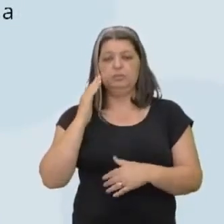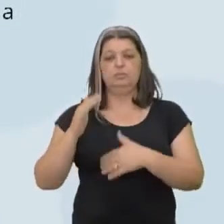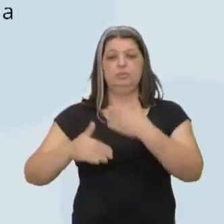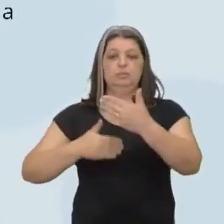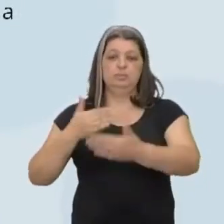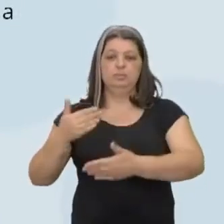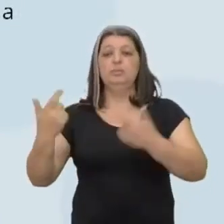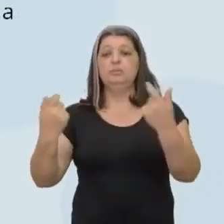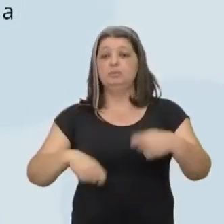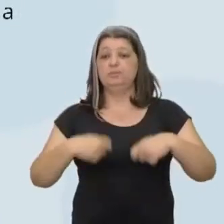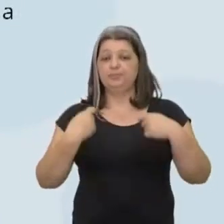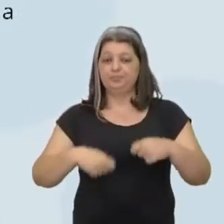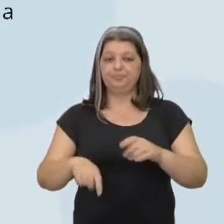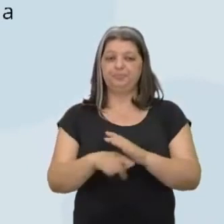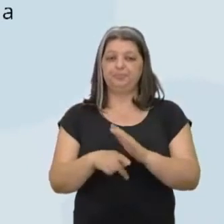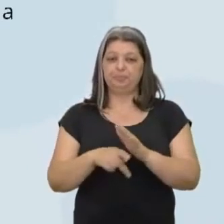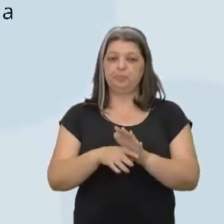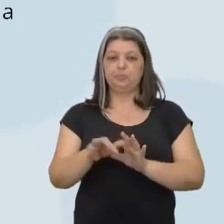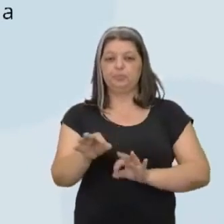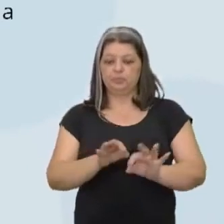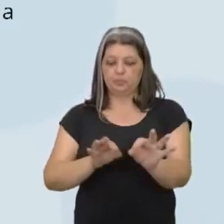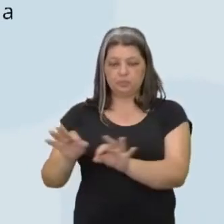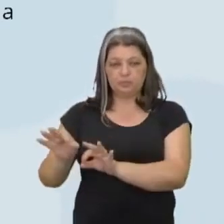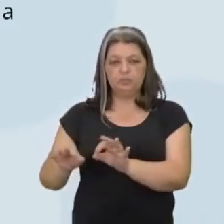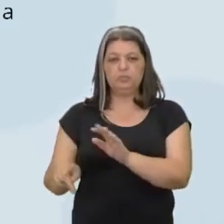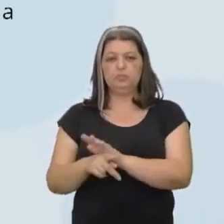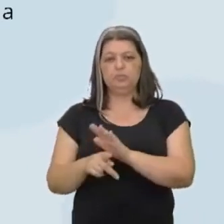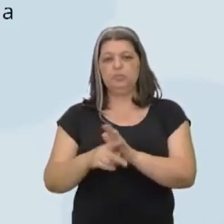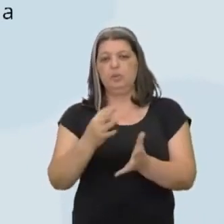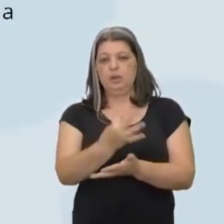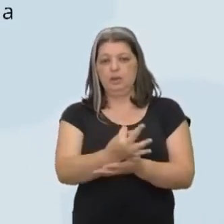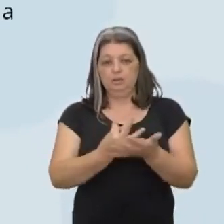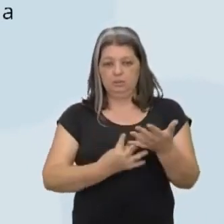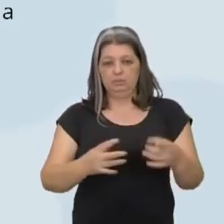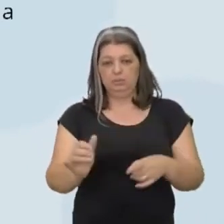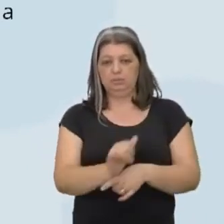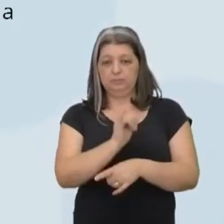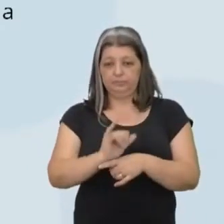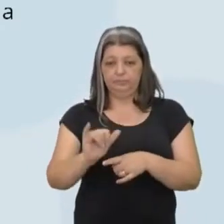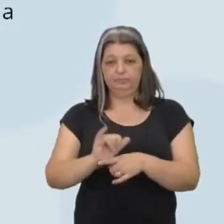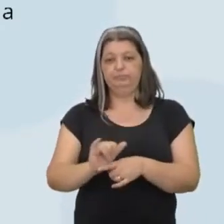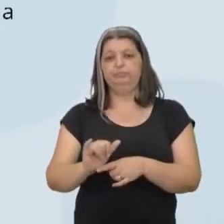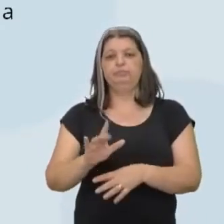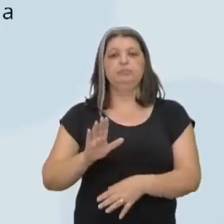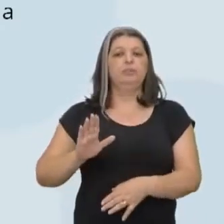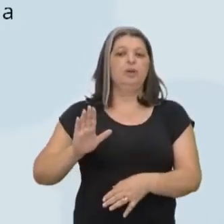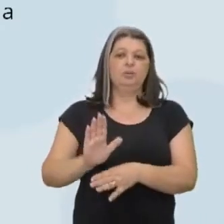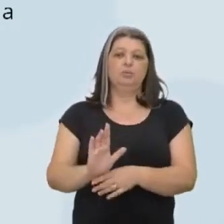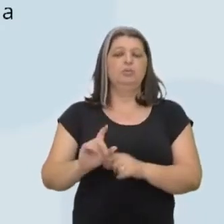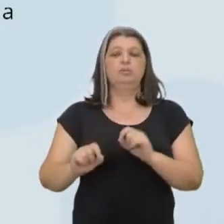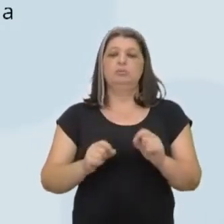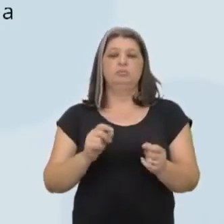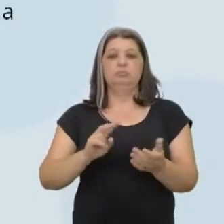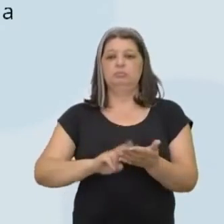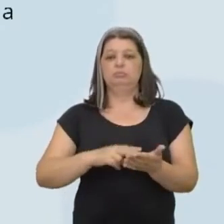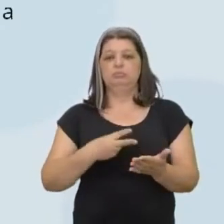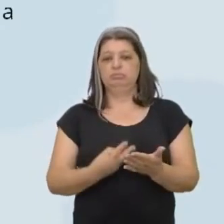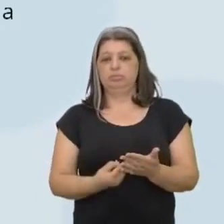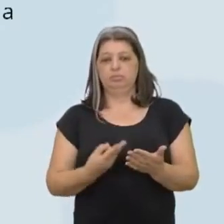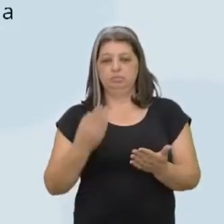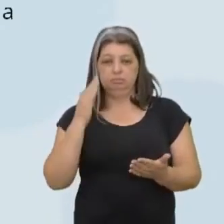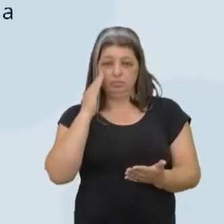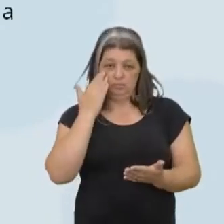e a necessidade da construção de textos esquemáticos como facilitadores interpretativos.